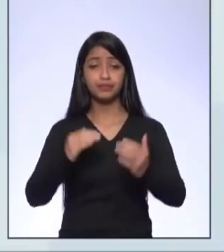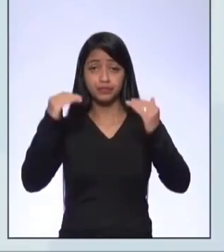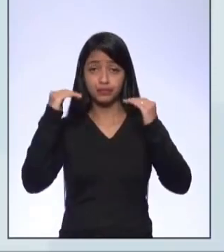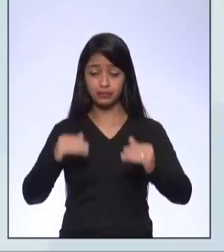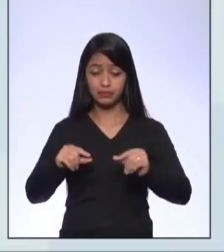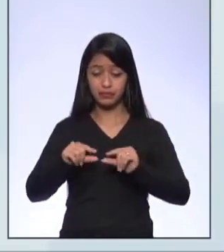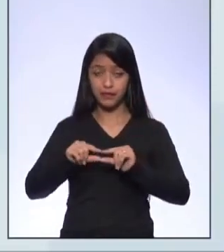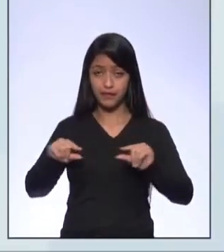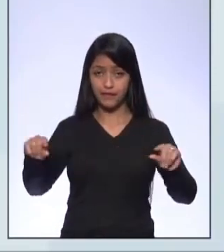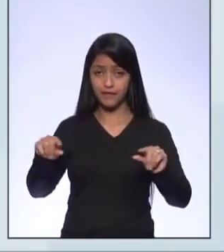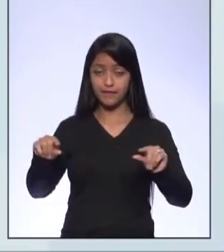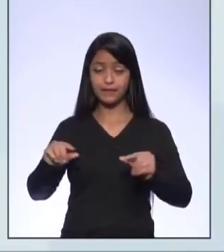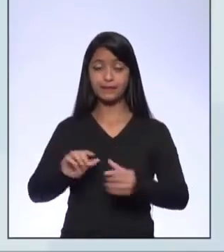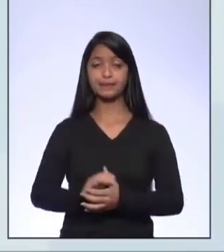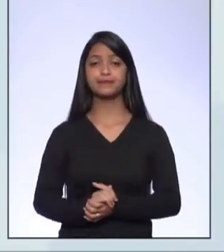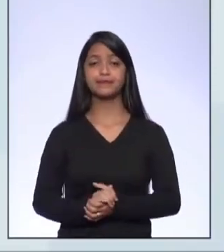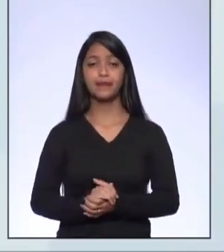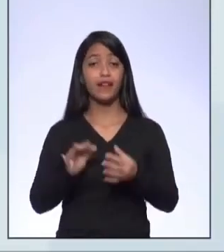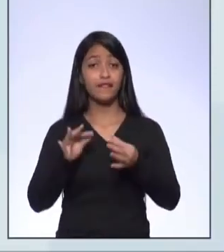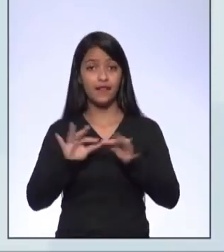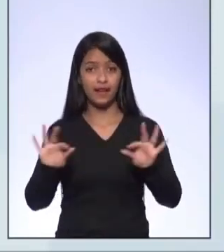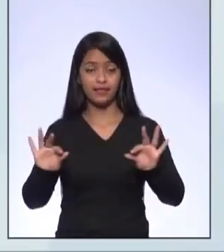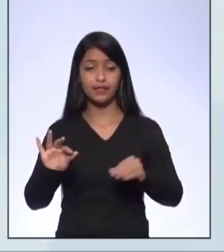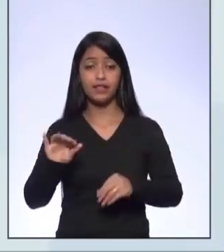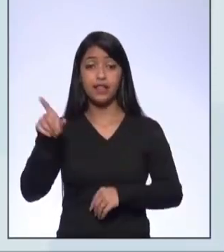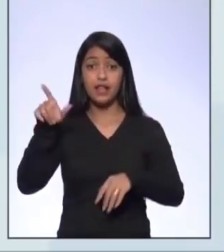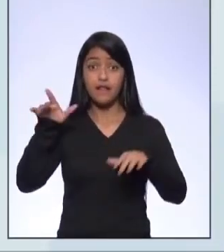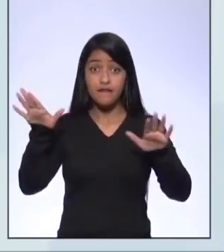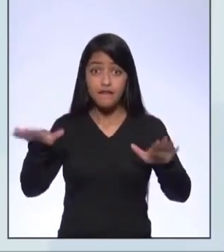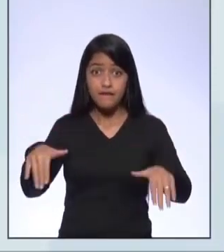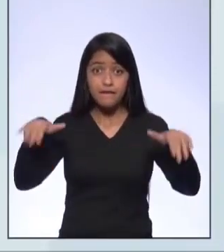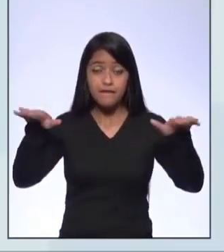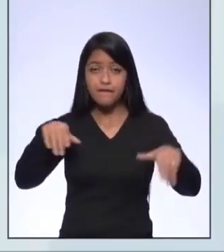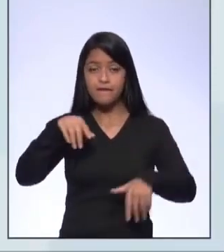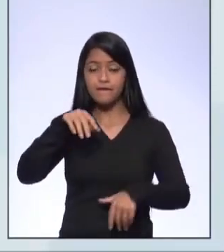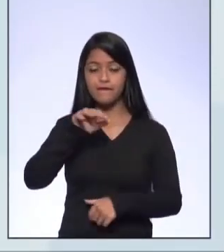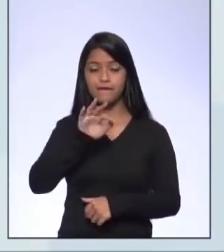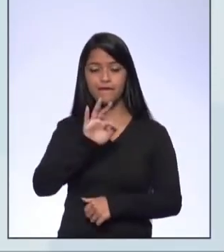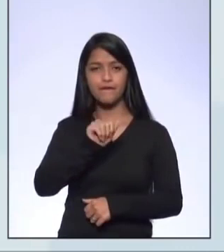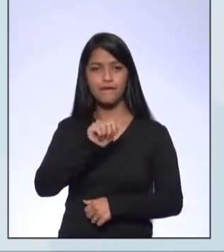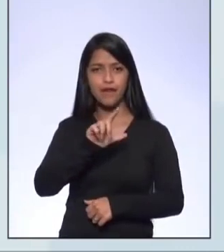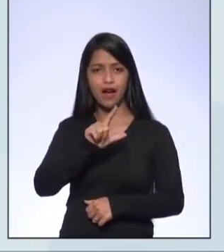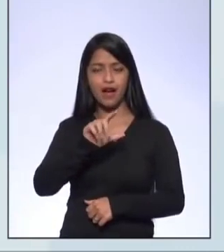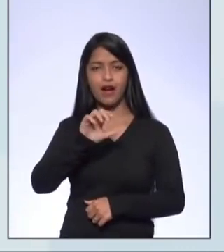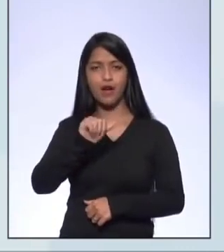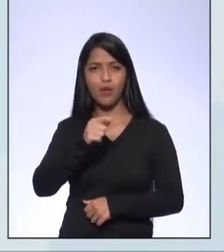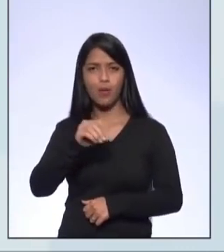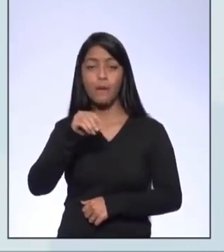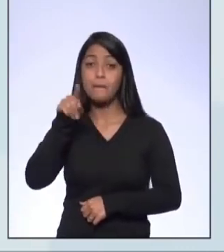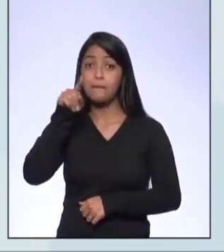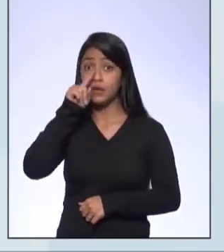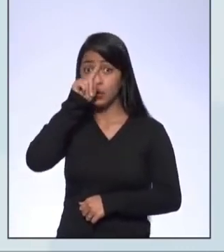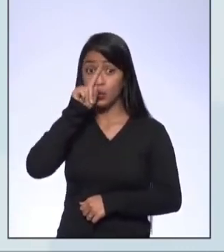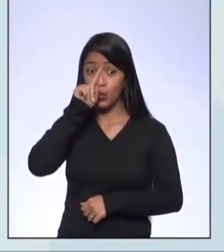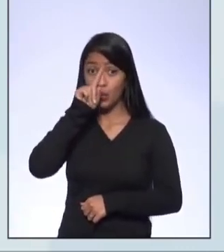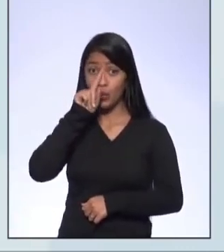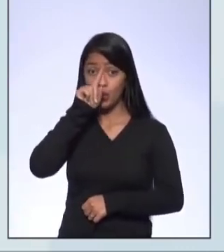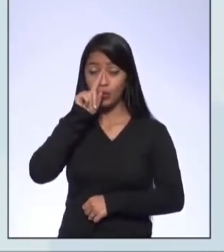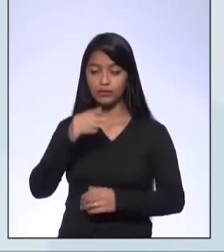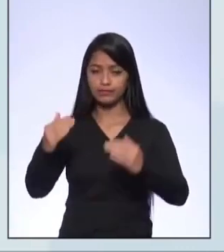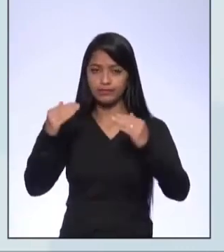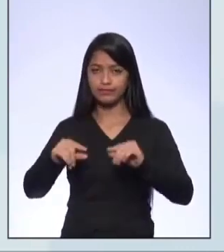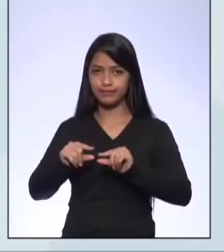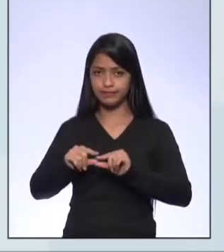is dangerous. O falcão peregrino é perigoso. E tinha the peregrine falcon is fast and dangerous. O